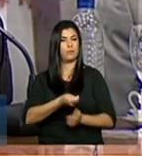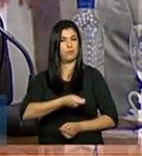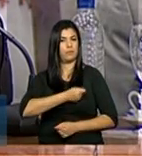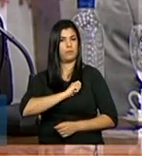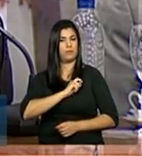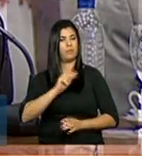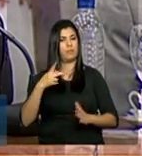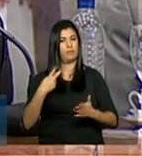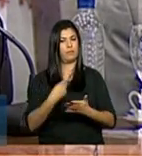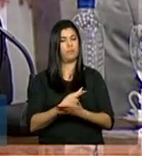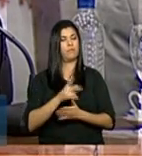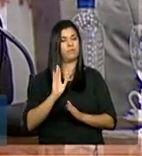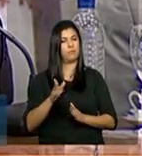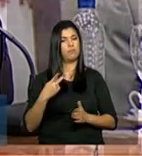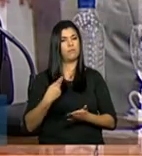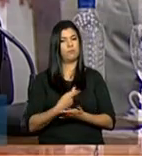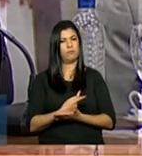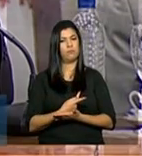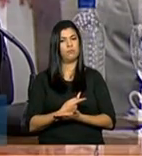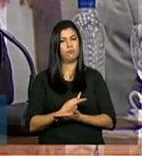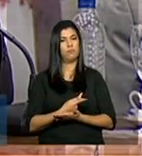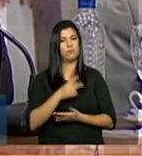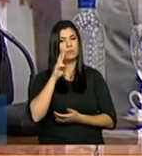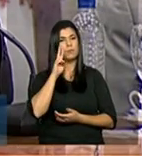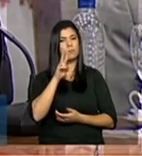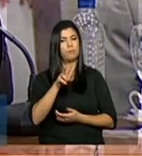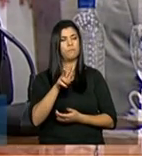o que ocorreu recentemente, e isso nos